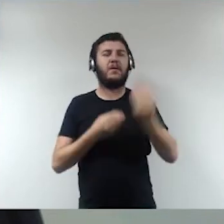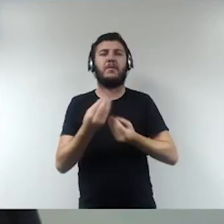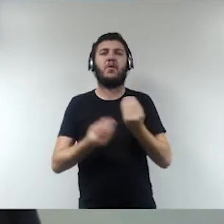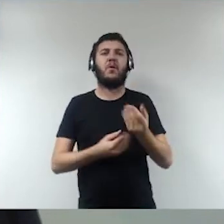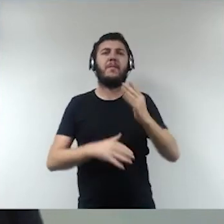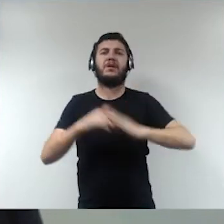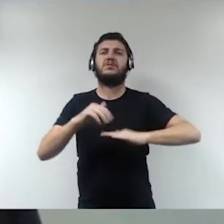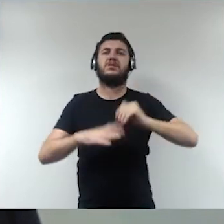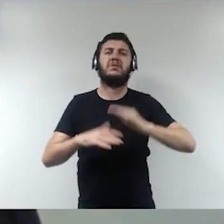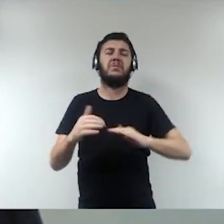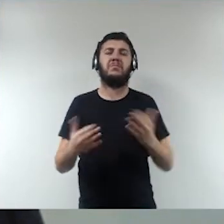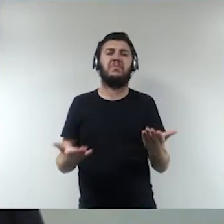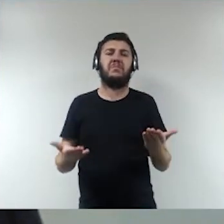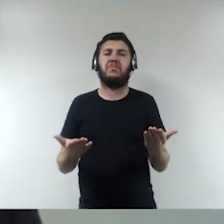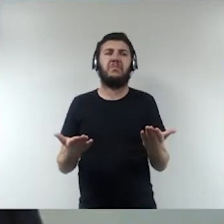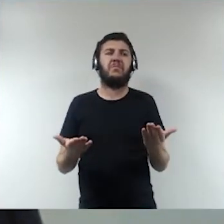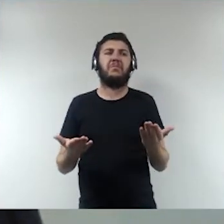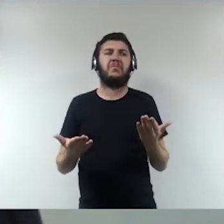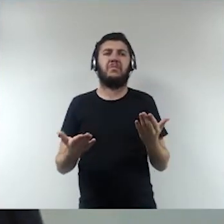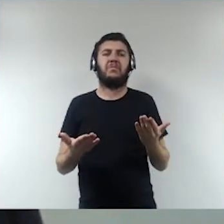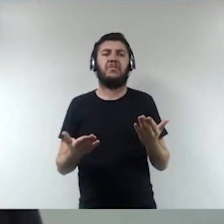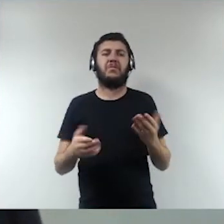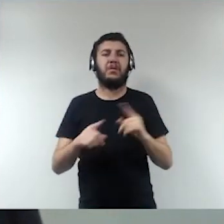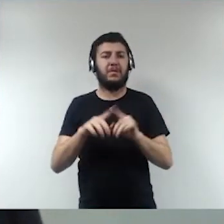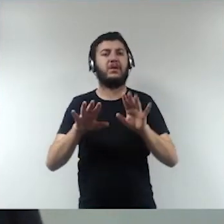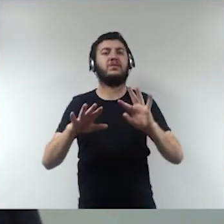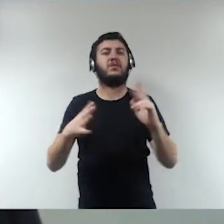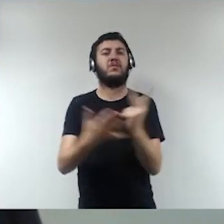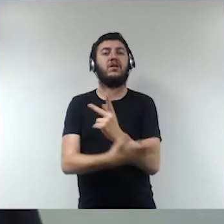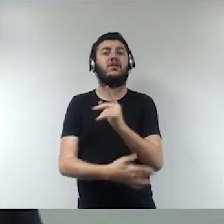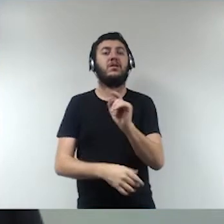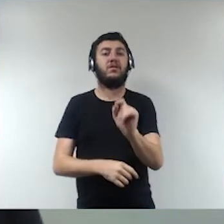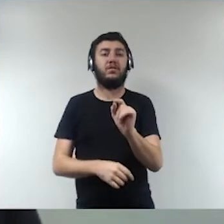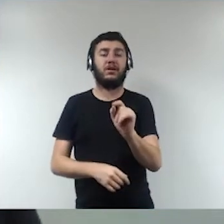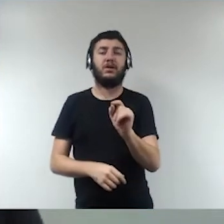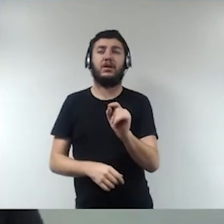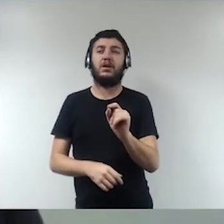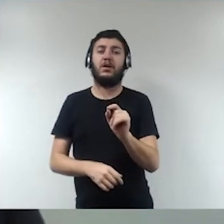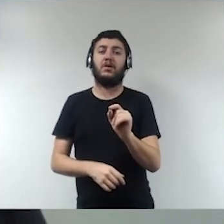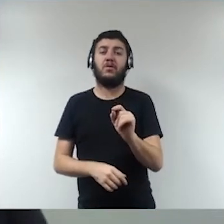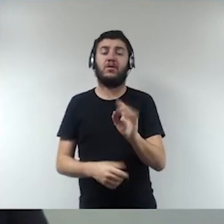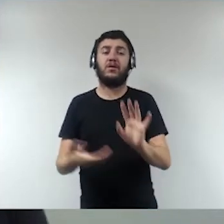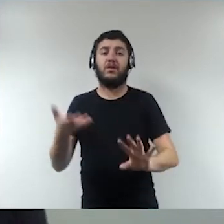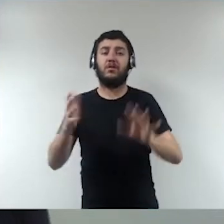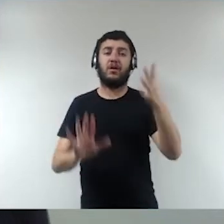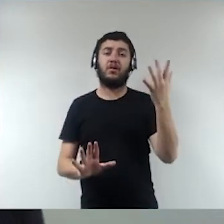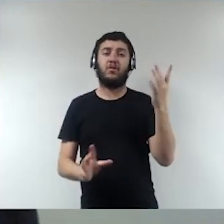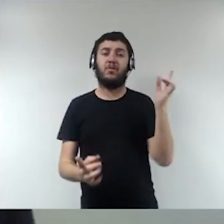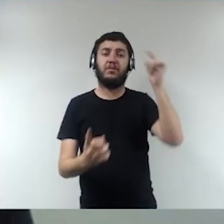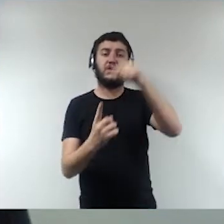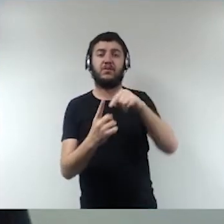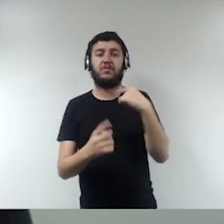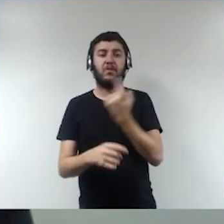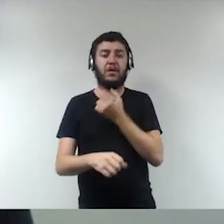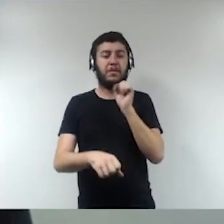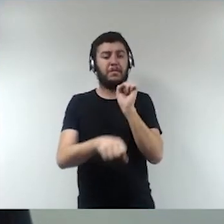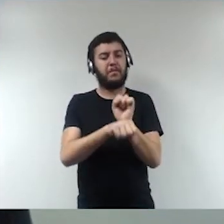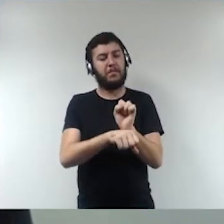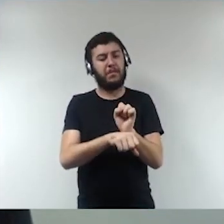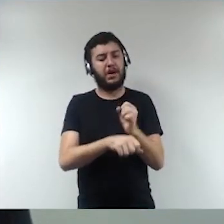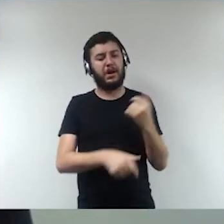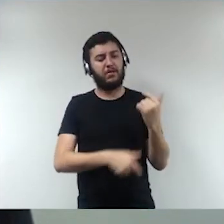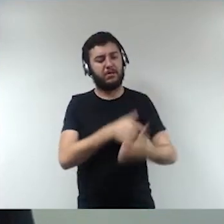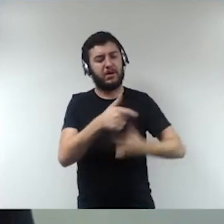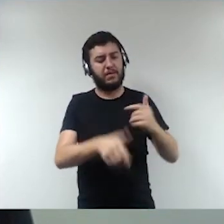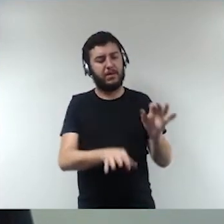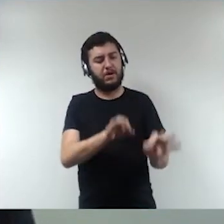como alternativa, veio como algo para que nós não pudéssemos paralisar por completo a prestação da tutela